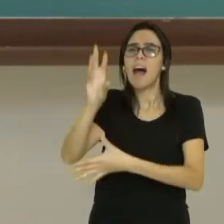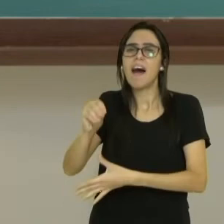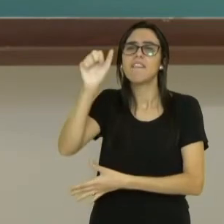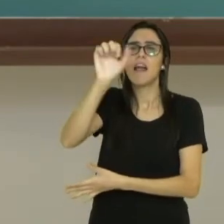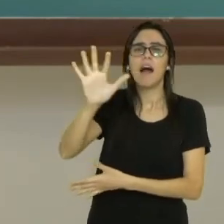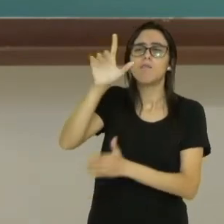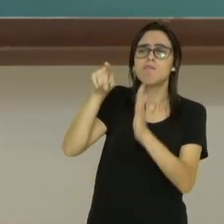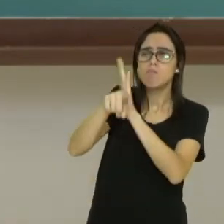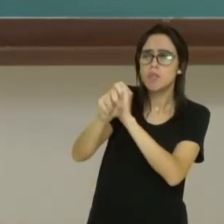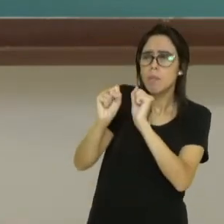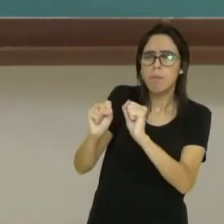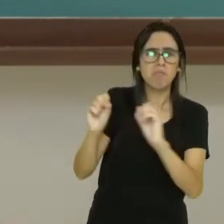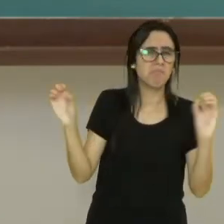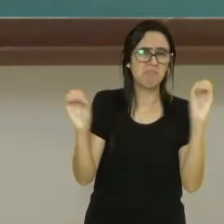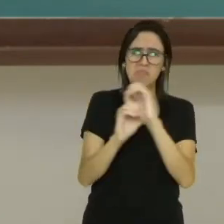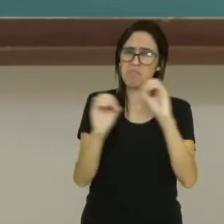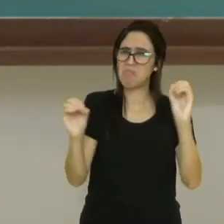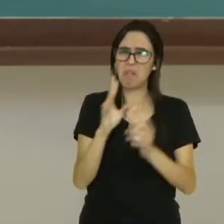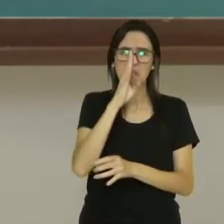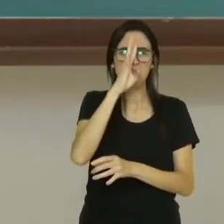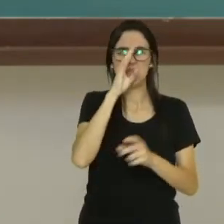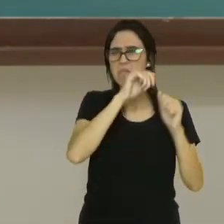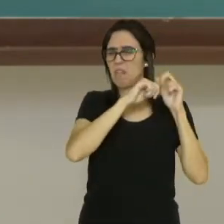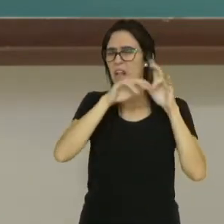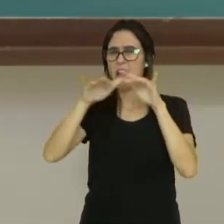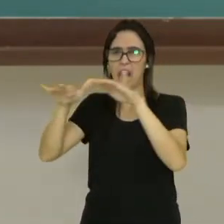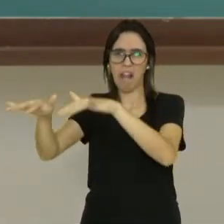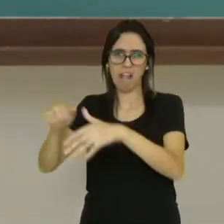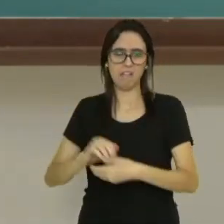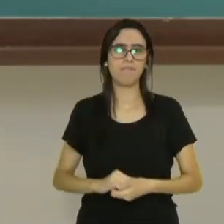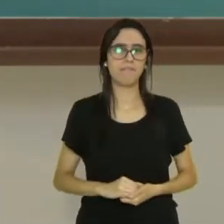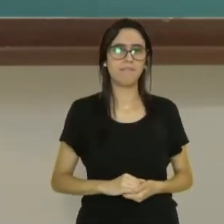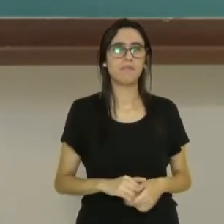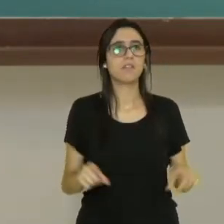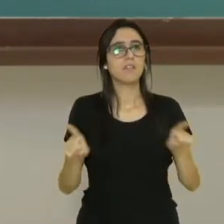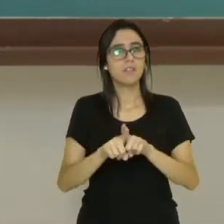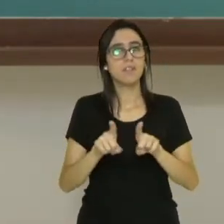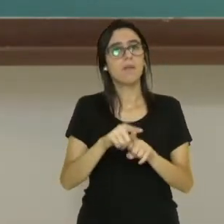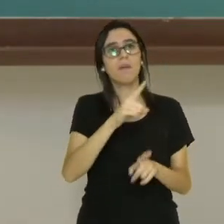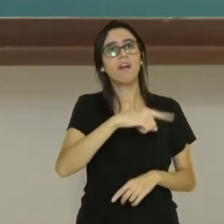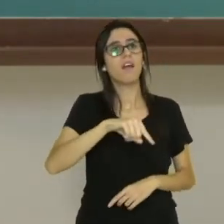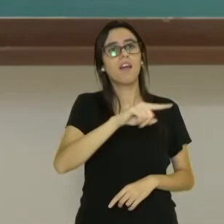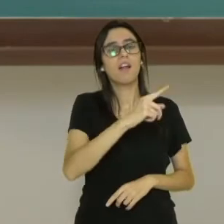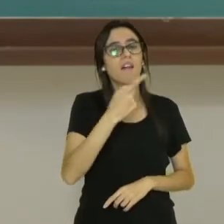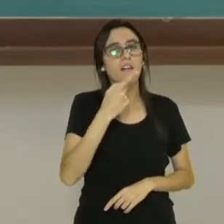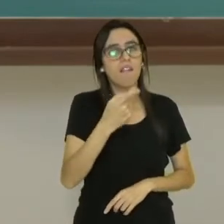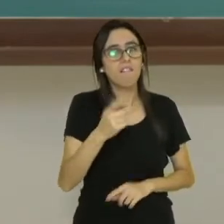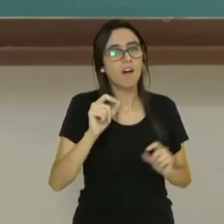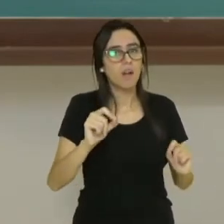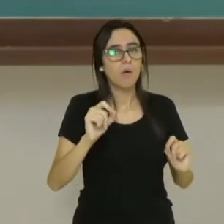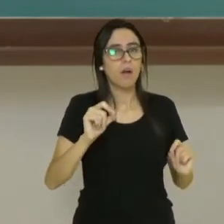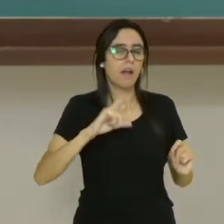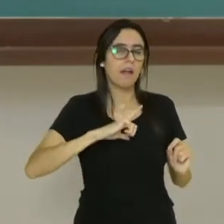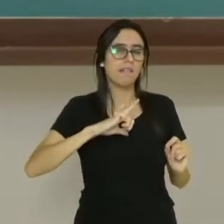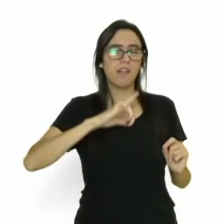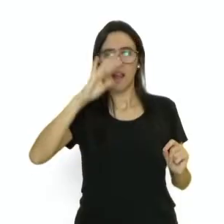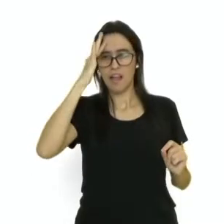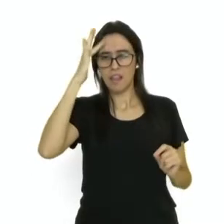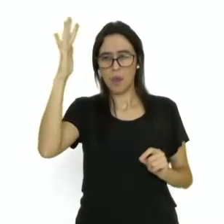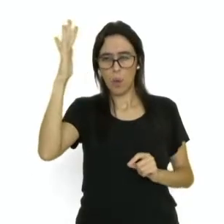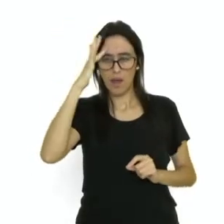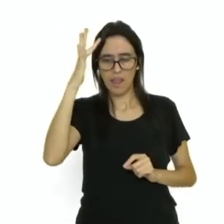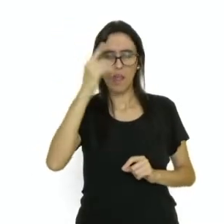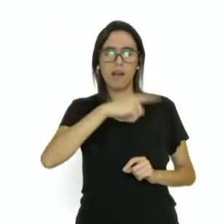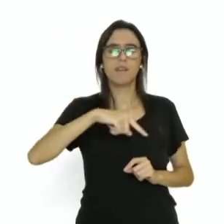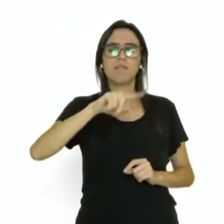existiam ali. A gente vai ver que eles vão utilizar, inclusive, para justificar tudo isso, algumas teorias sociais. Eles vão